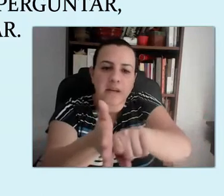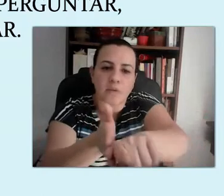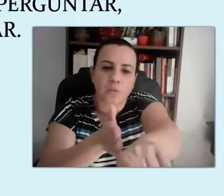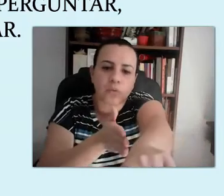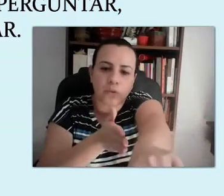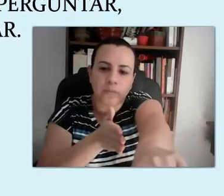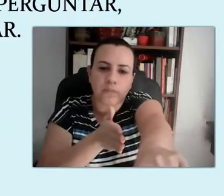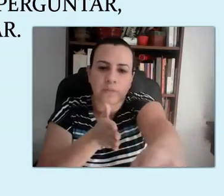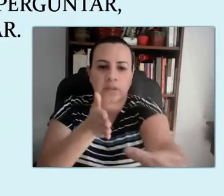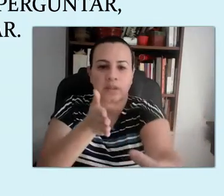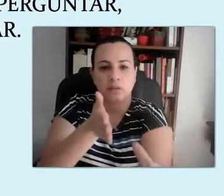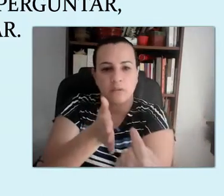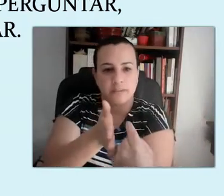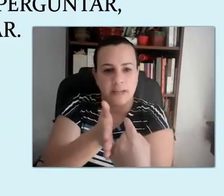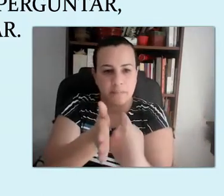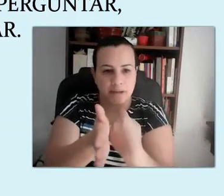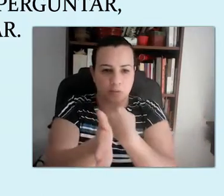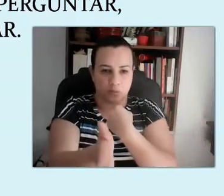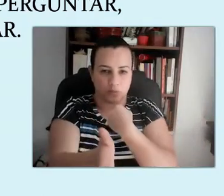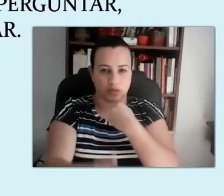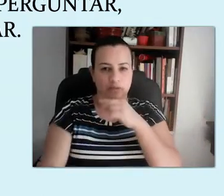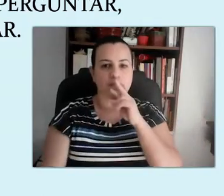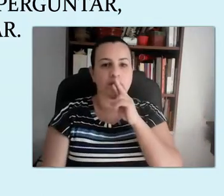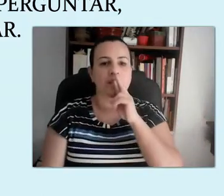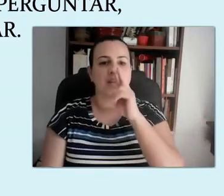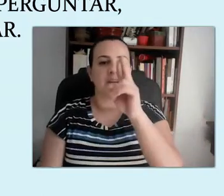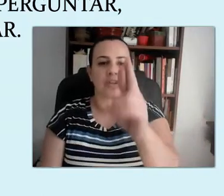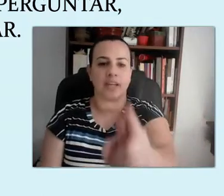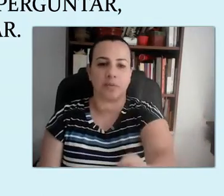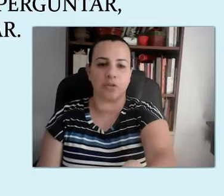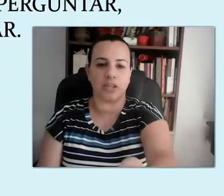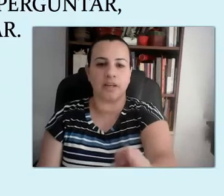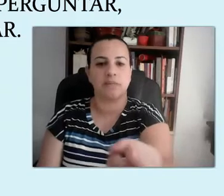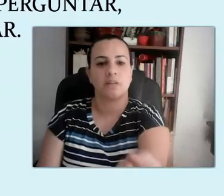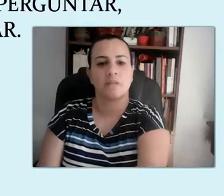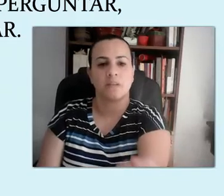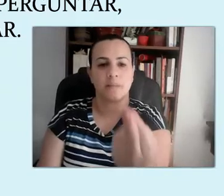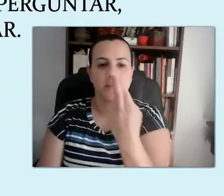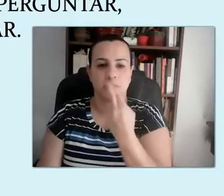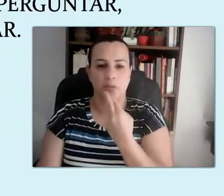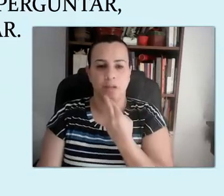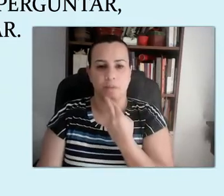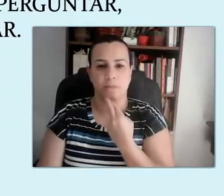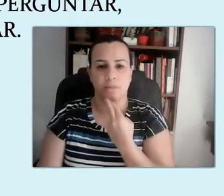Eu te pergunto, você me pergunta. Eu te respondi,